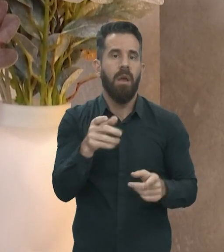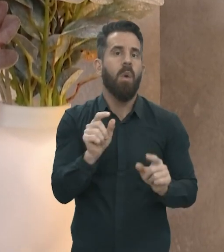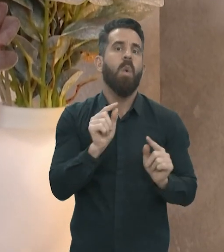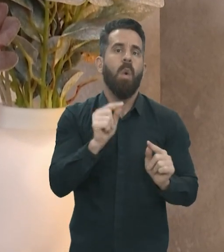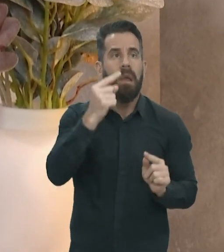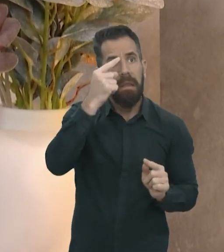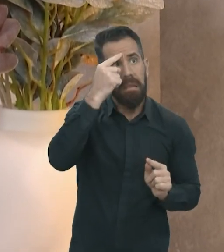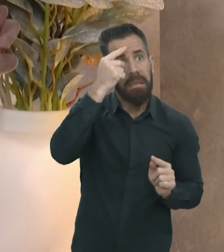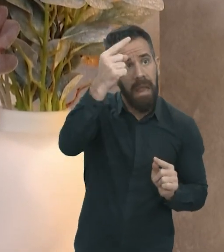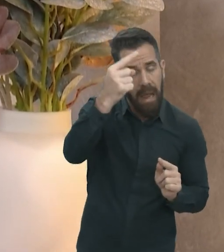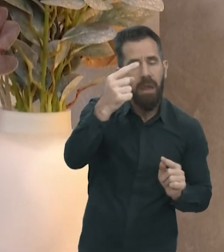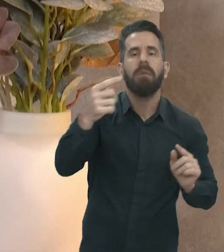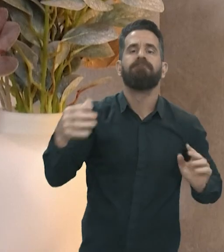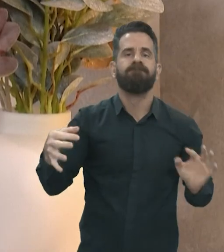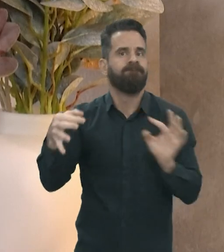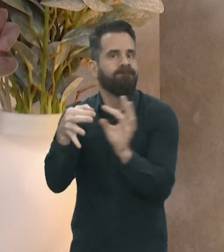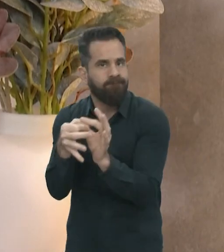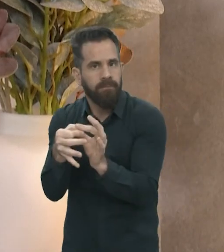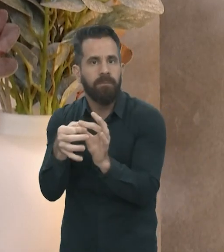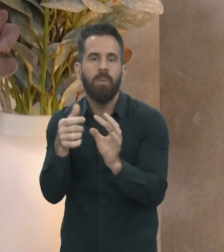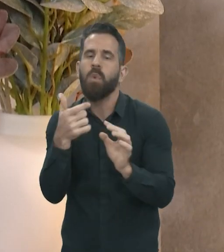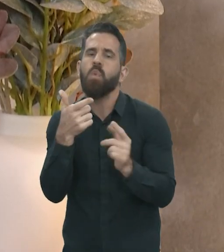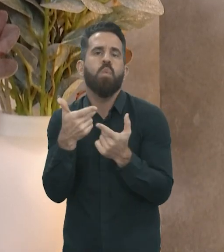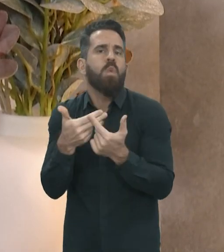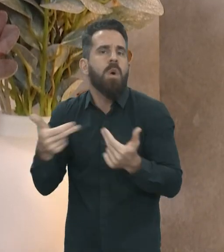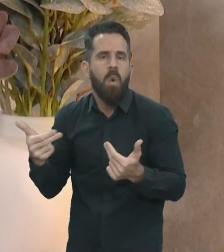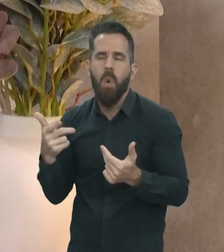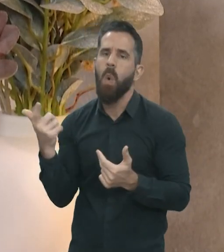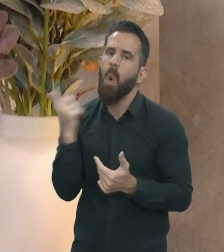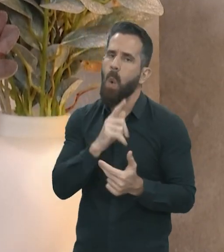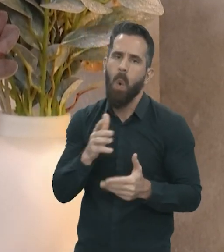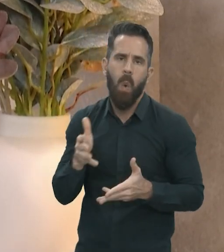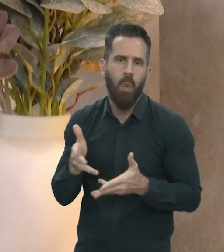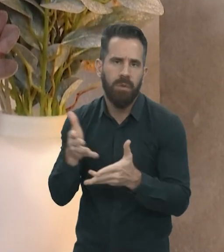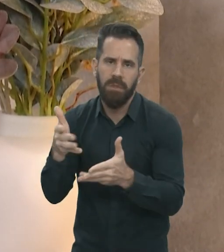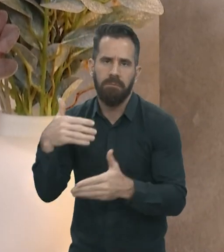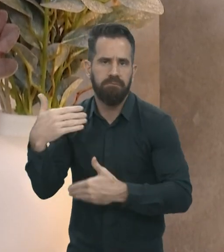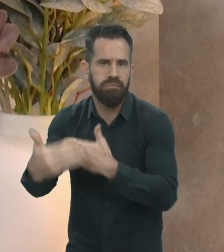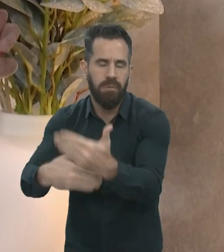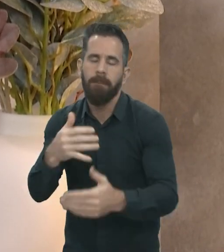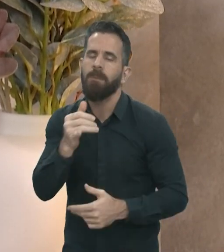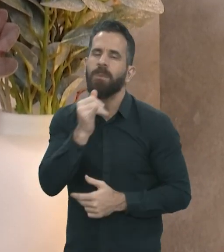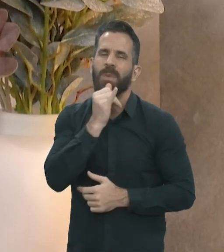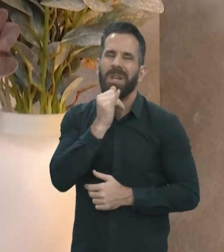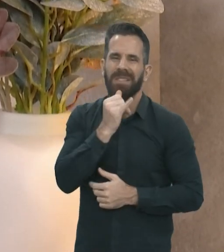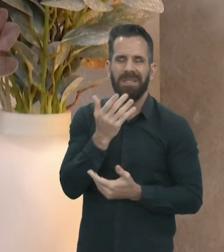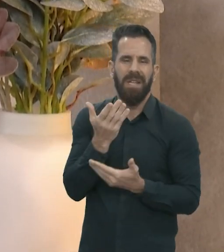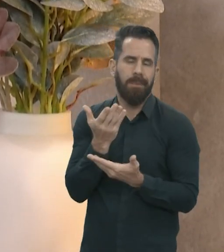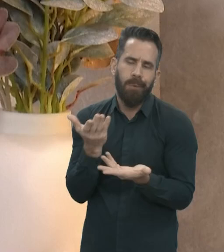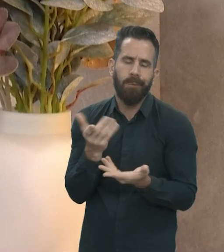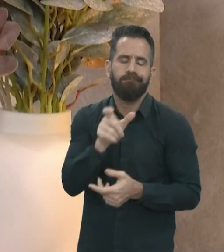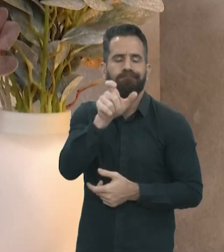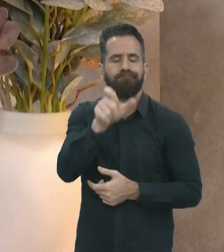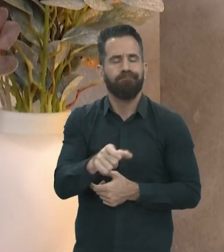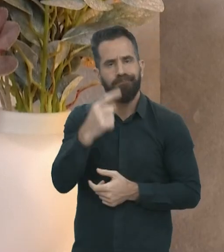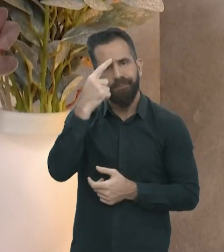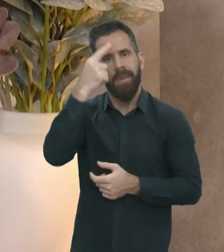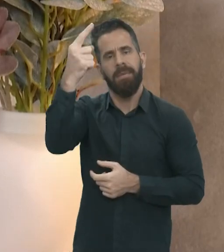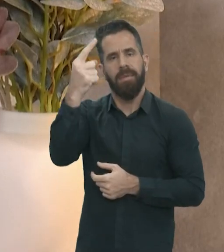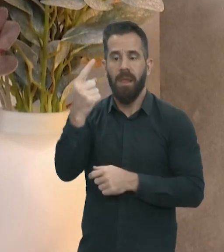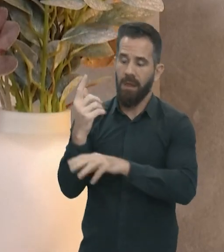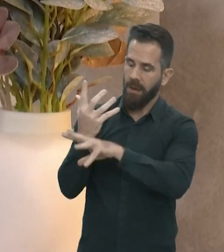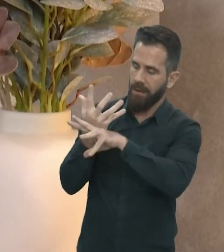com interdisciplinaridade. Então, temos a computação de um lado, que pode servir como base, por exemplo, as áreas